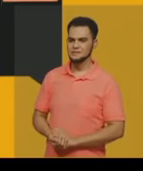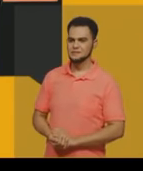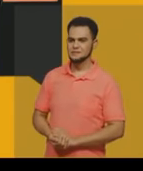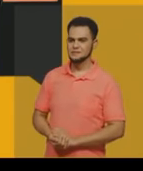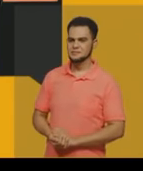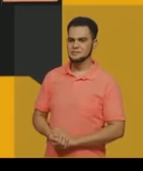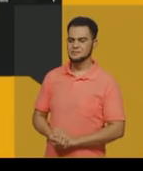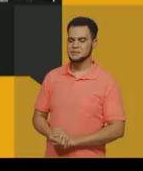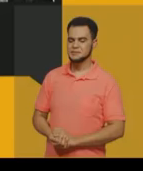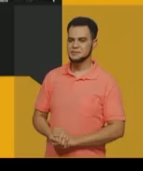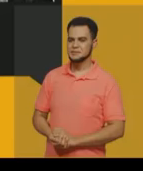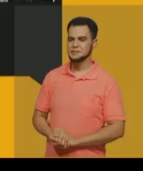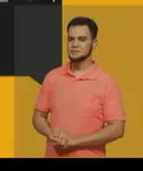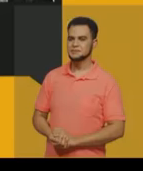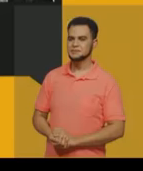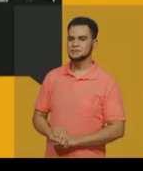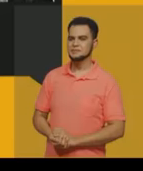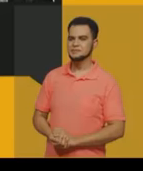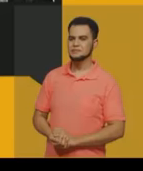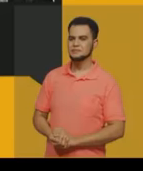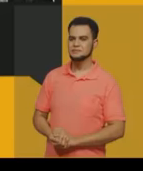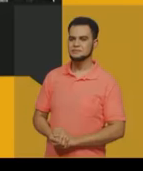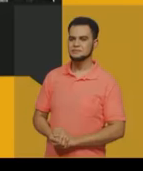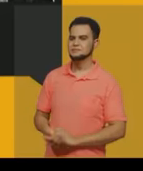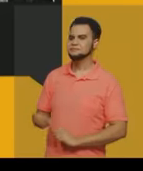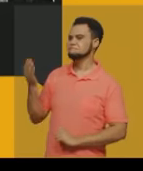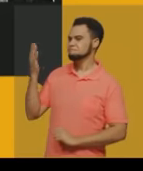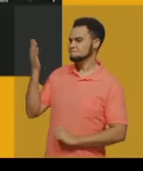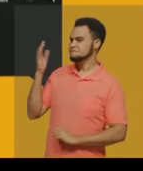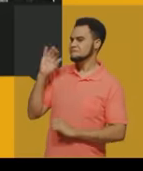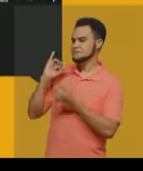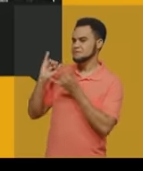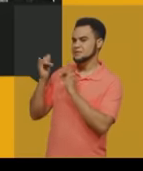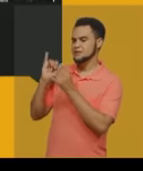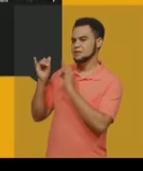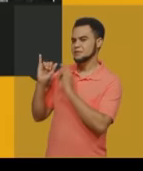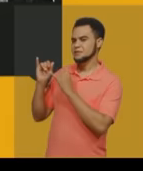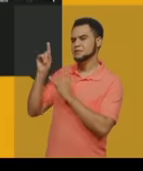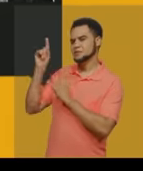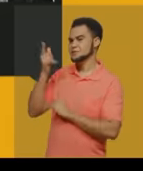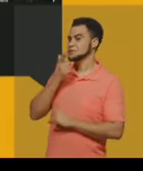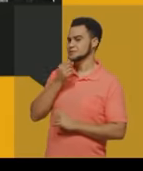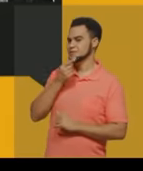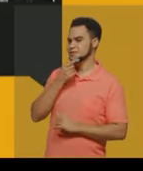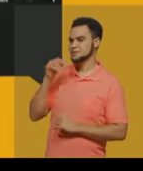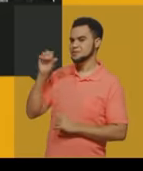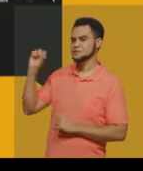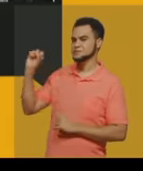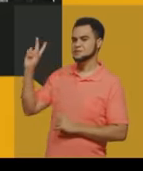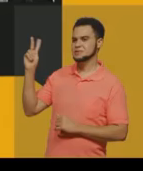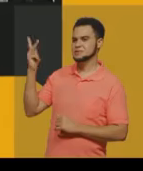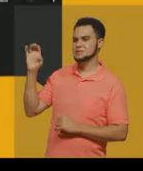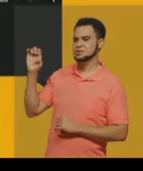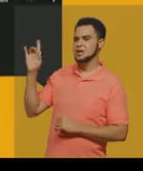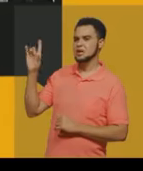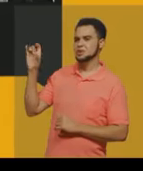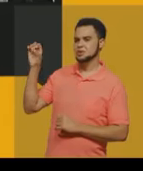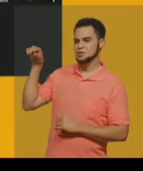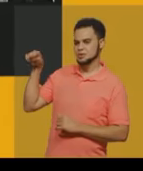Sidewalk Ends. Então, tá os dados biográficos dele. Sheldon Alan Silverstein was born